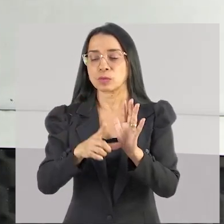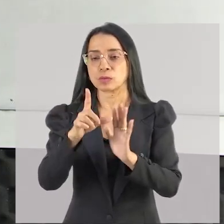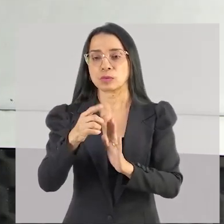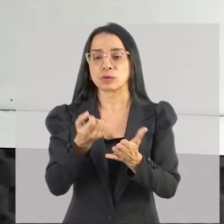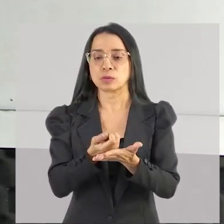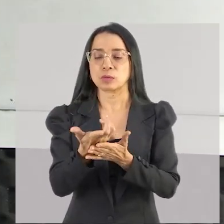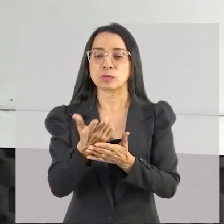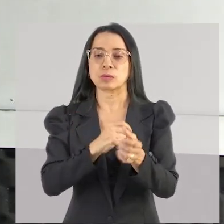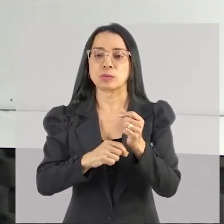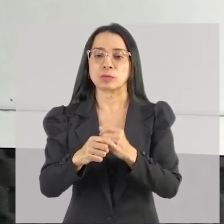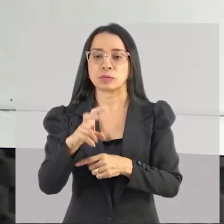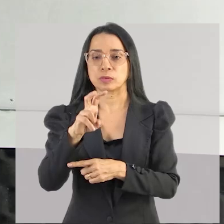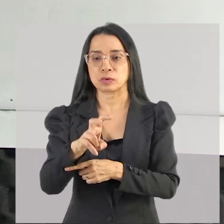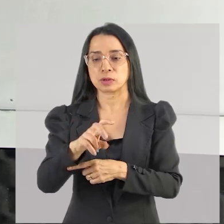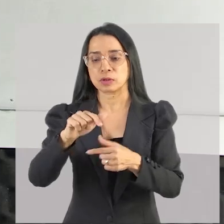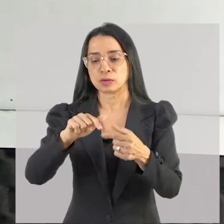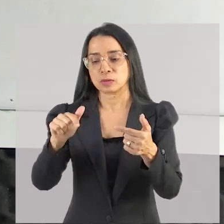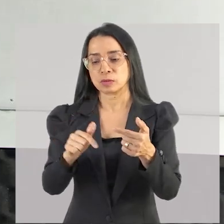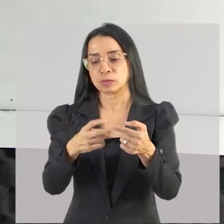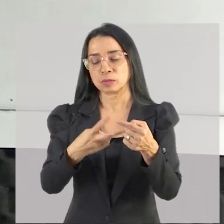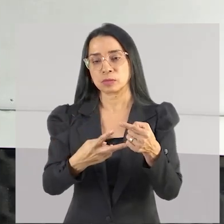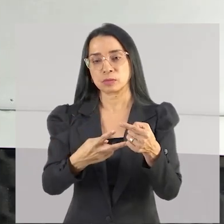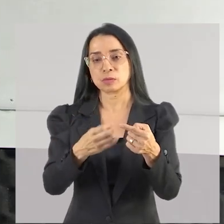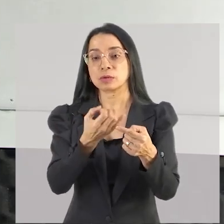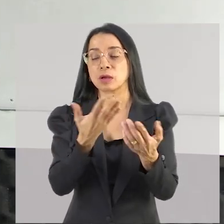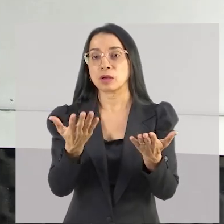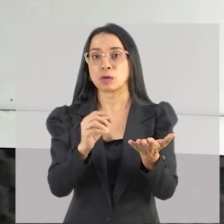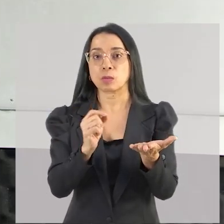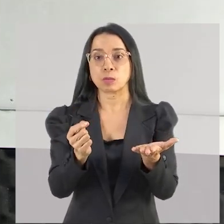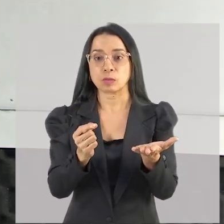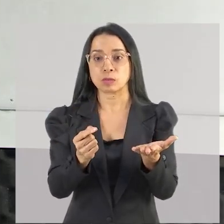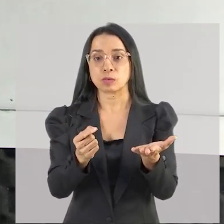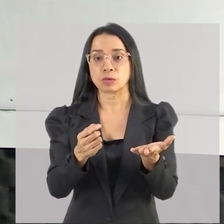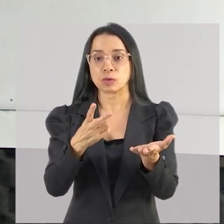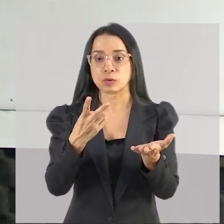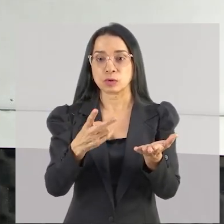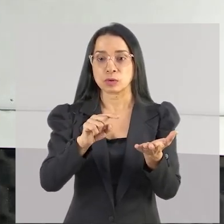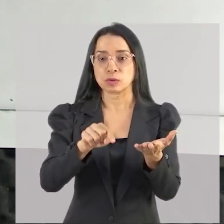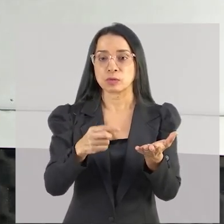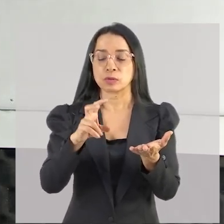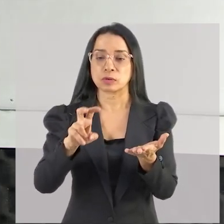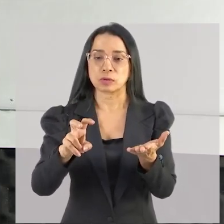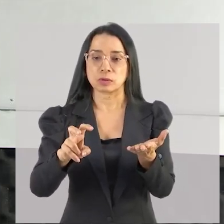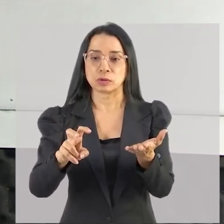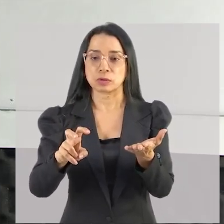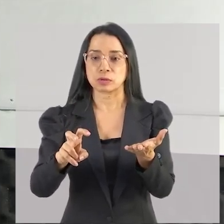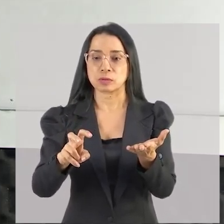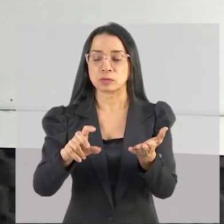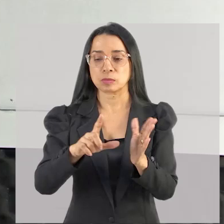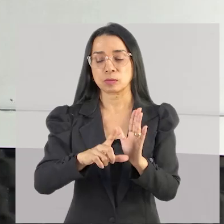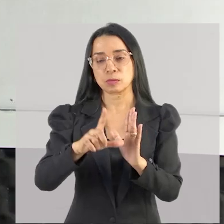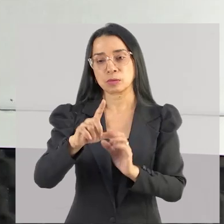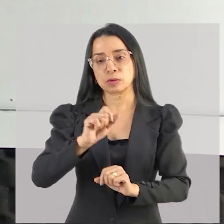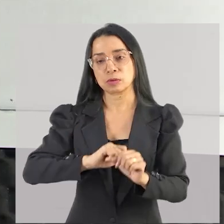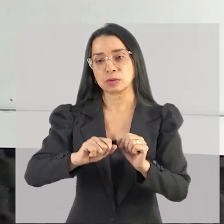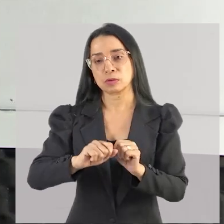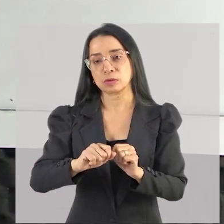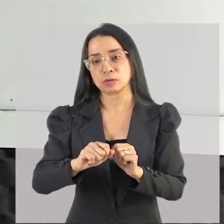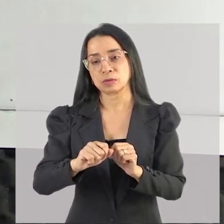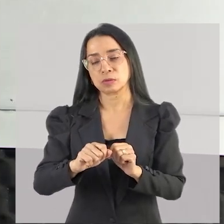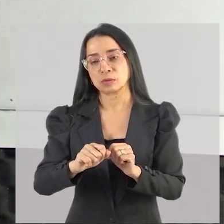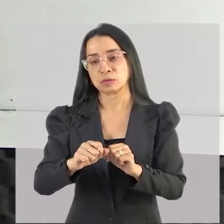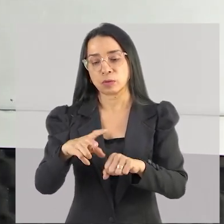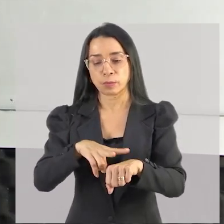ele comprou. 5 dividido por 2, turma, dá quanto? Dá 2,5 litros. Da tinta o